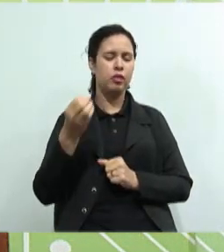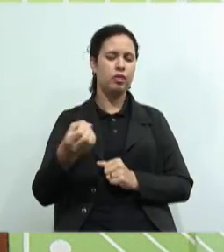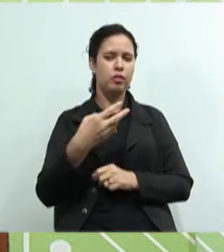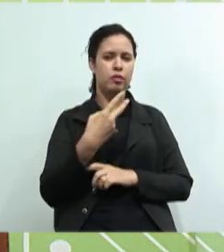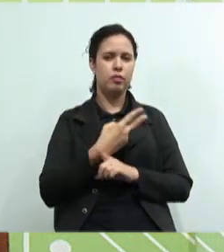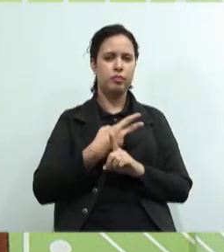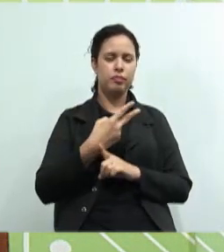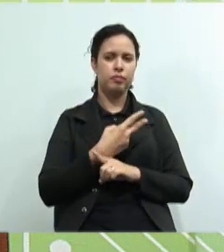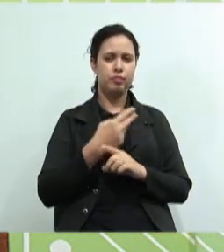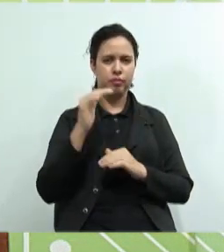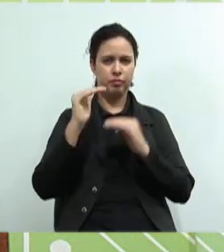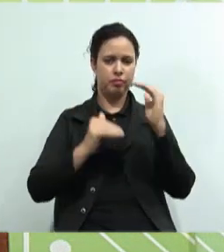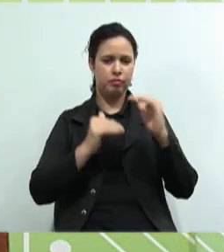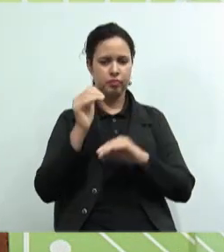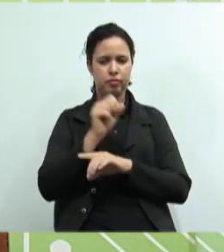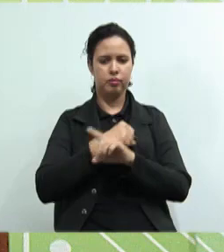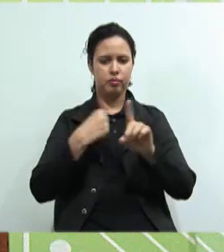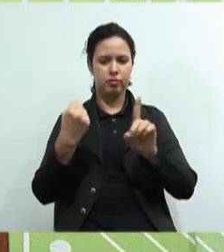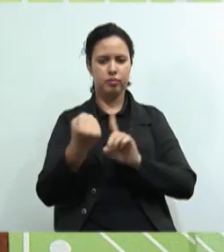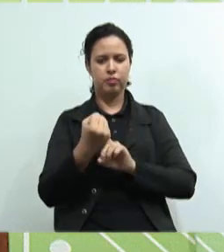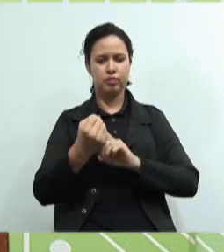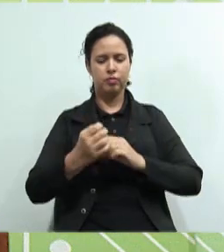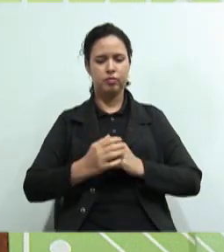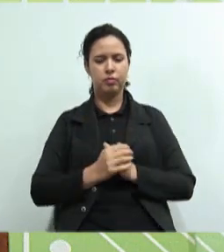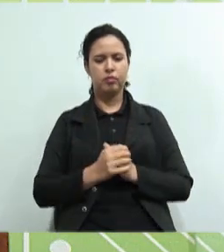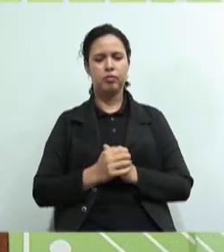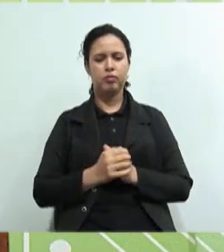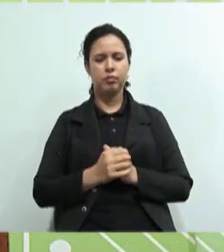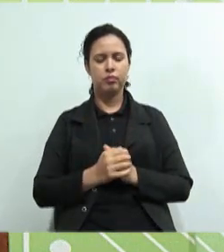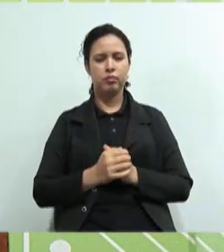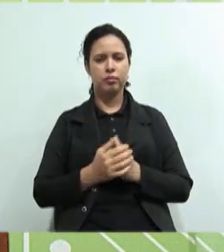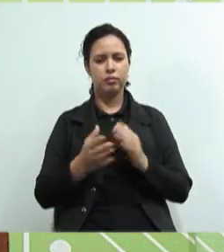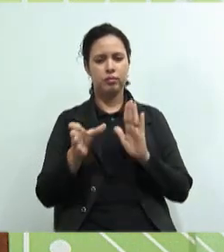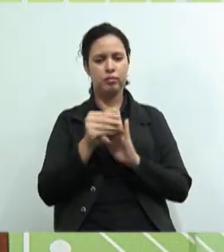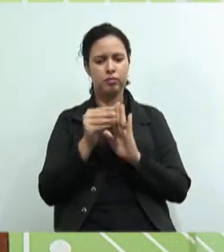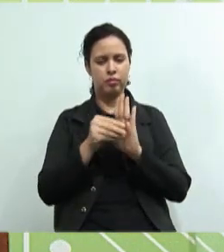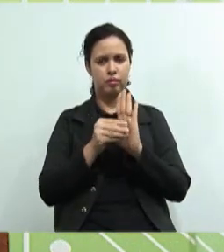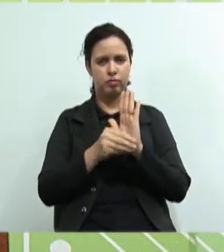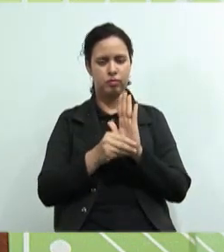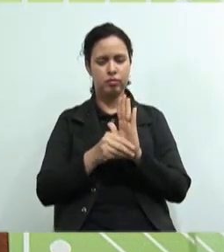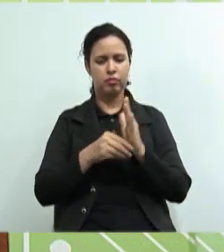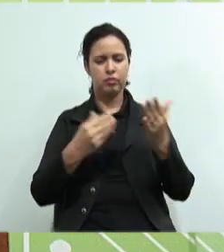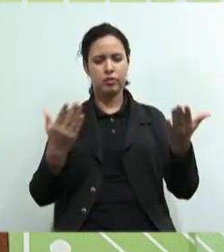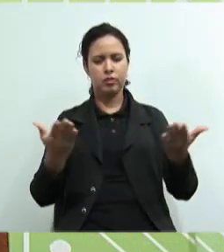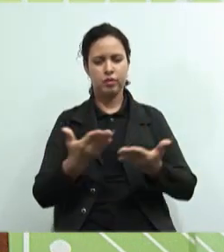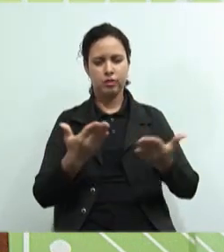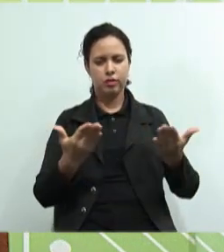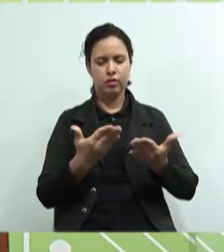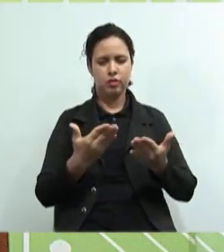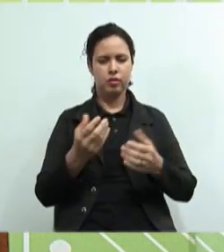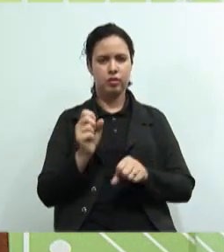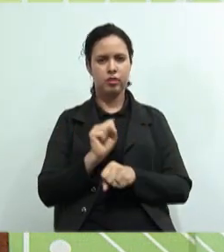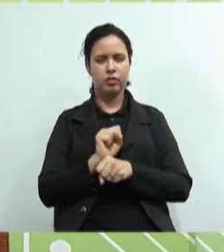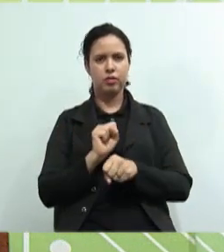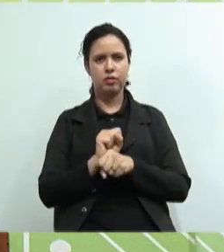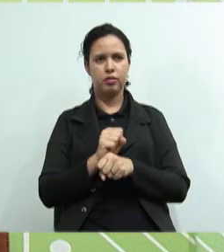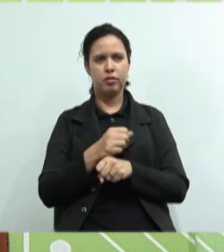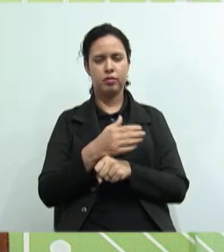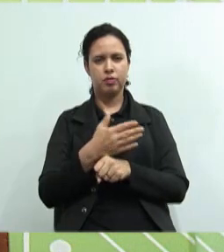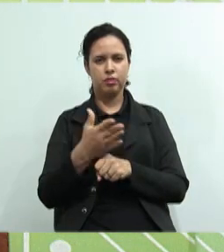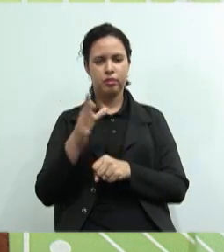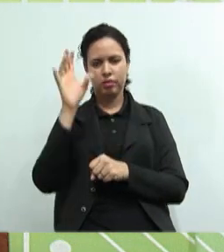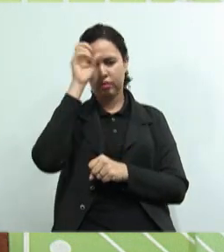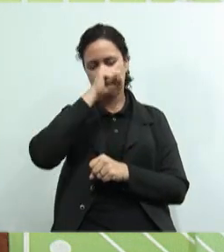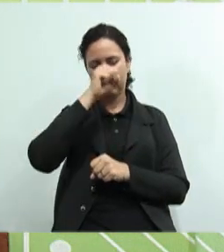essas desigualdades sociais. Pessoal, esse é o conteúdo que nós programamos para a aula de hoje. A gente espera que você tenha aprendido algo